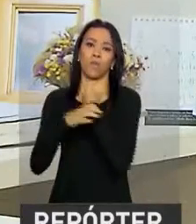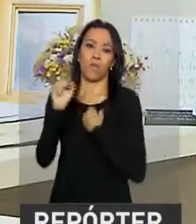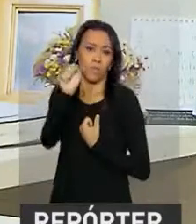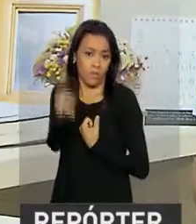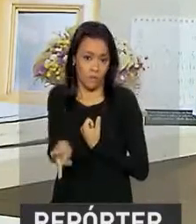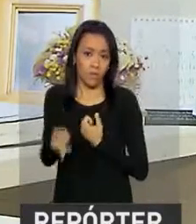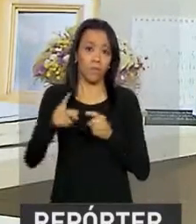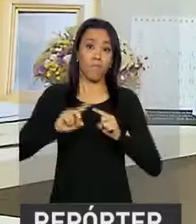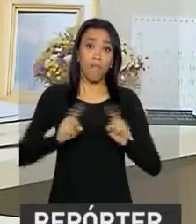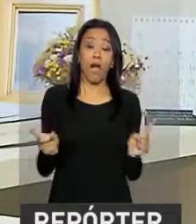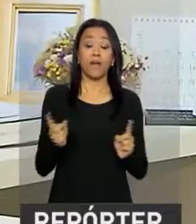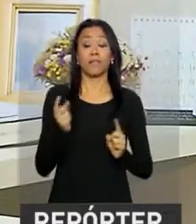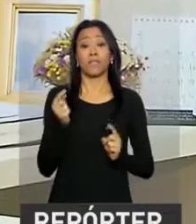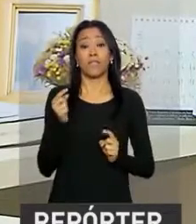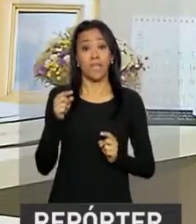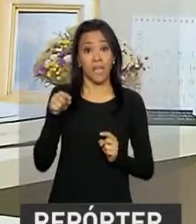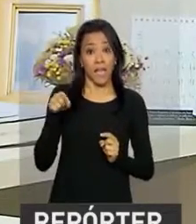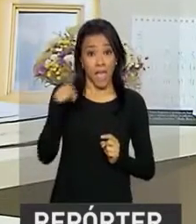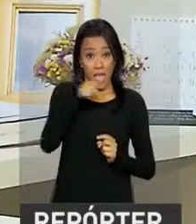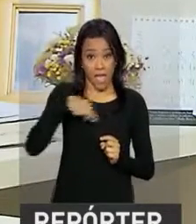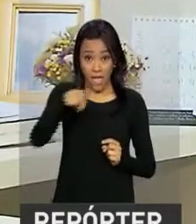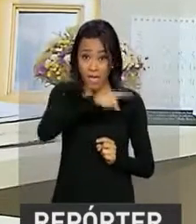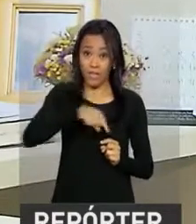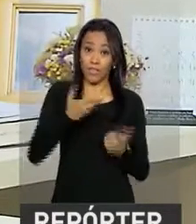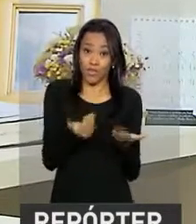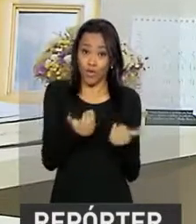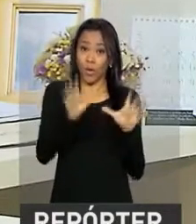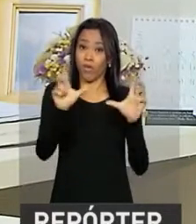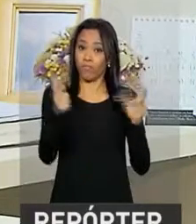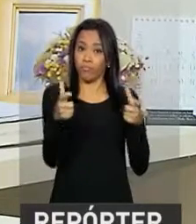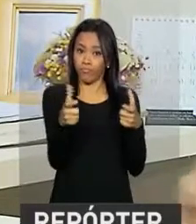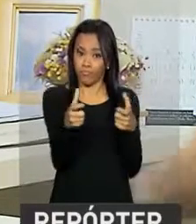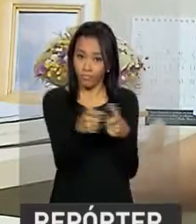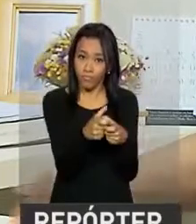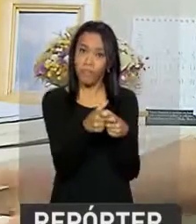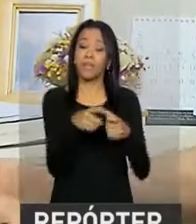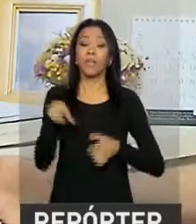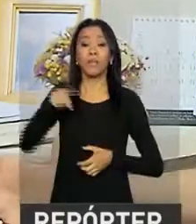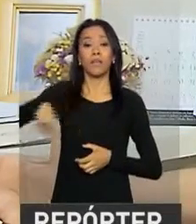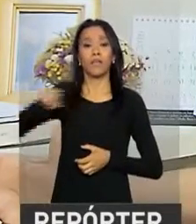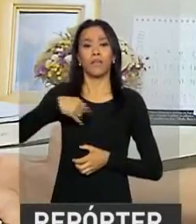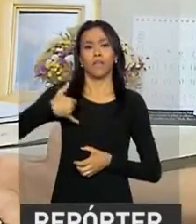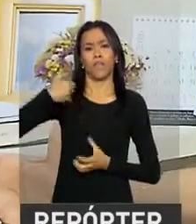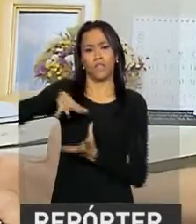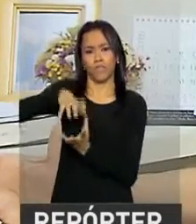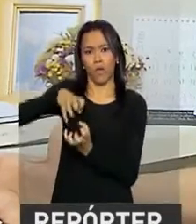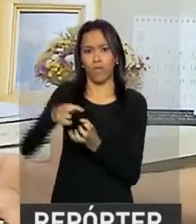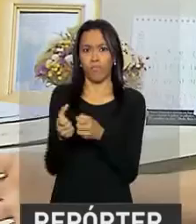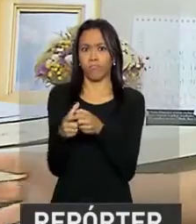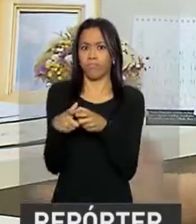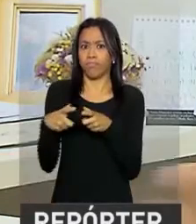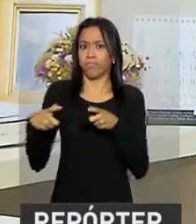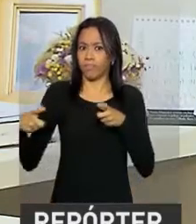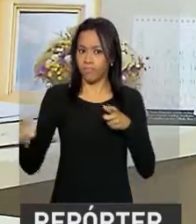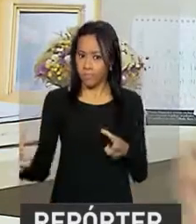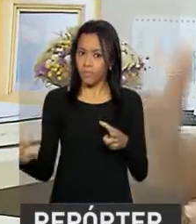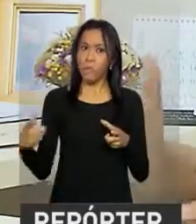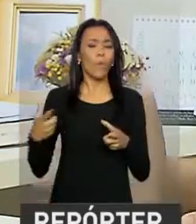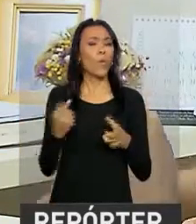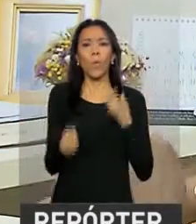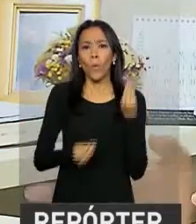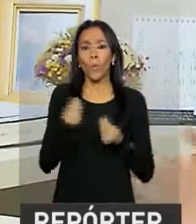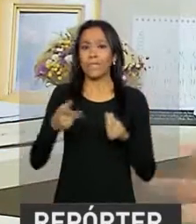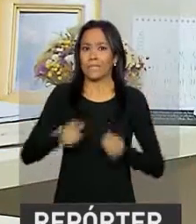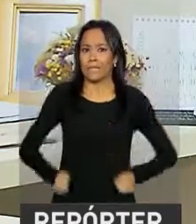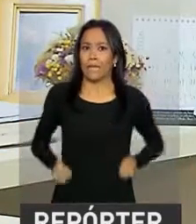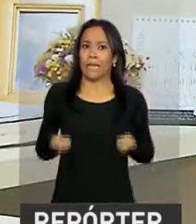que com essa massa diminuindo a entrada dela e aumentando a quantidade de pessoas aposentadas eu tenho mais